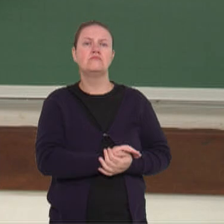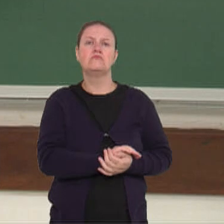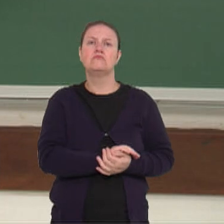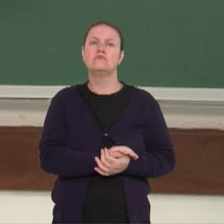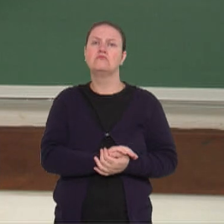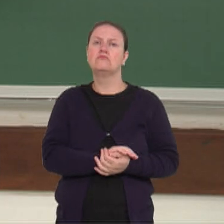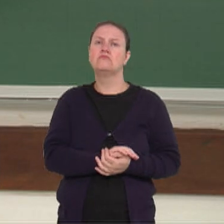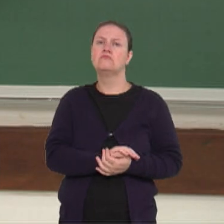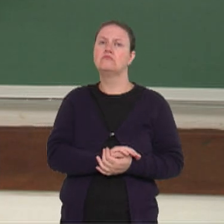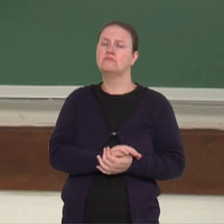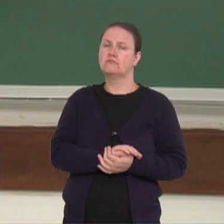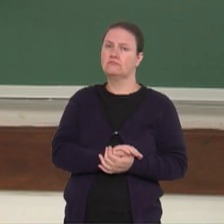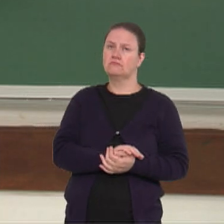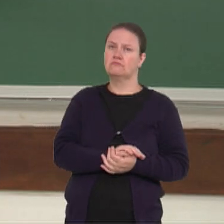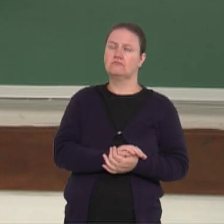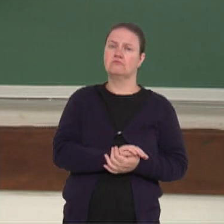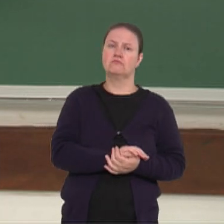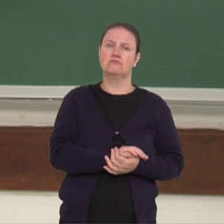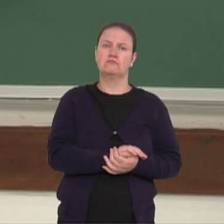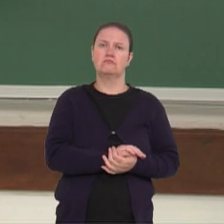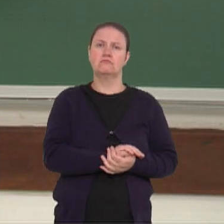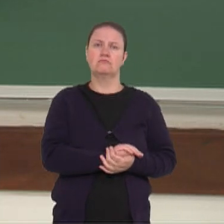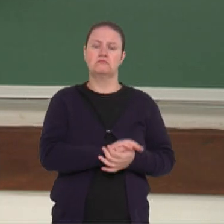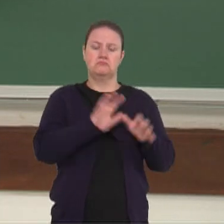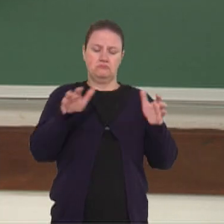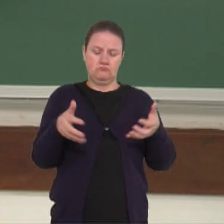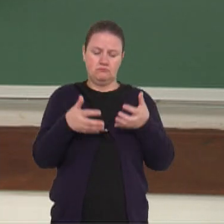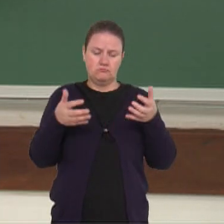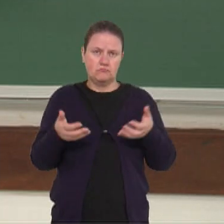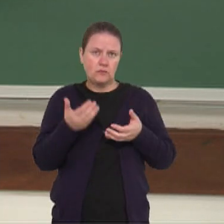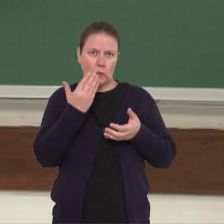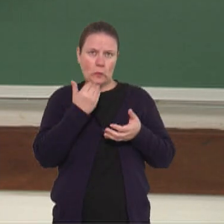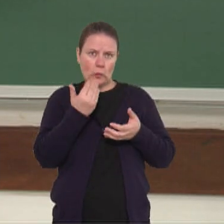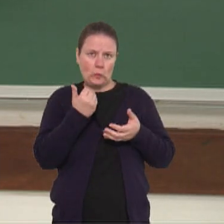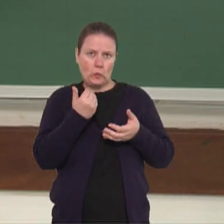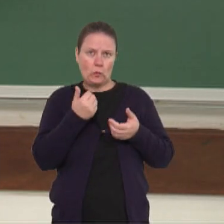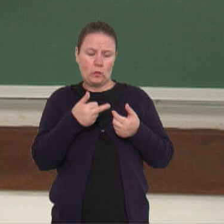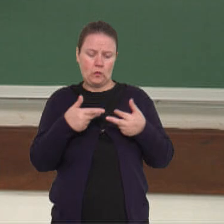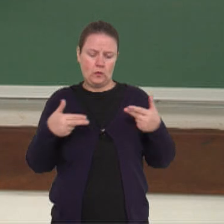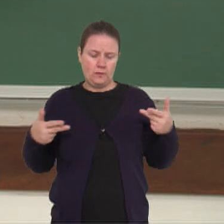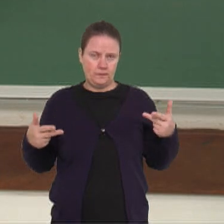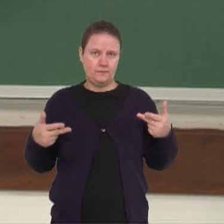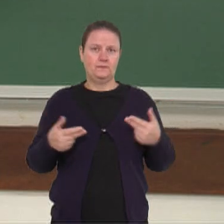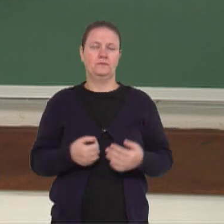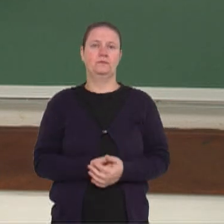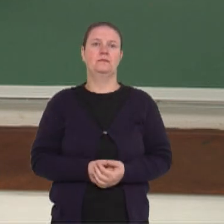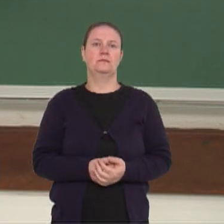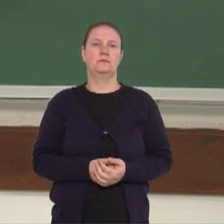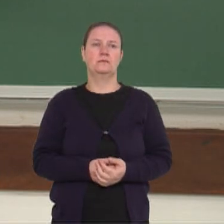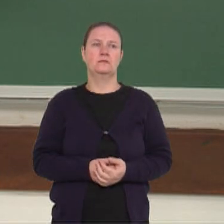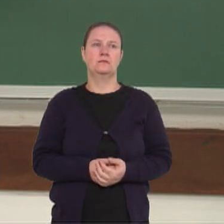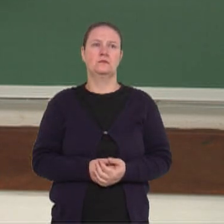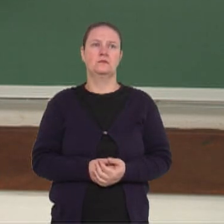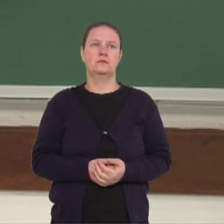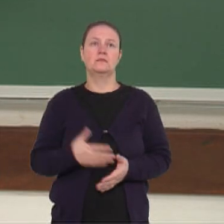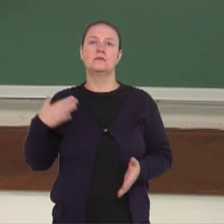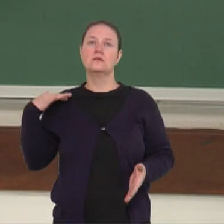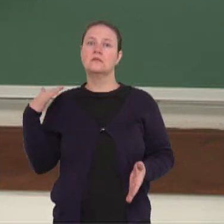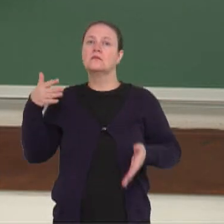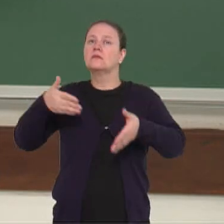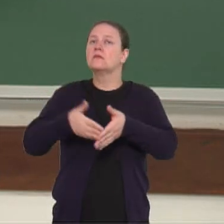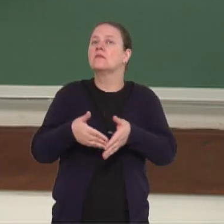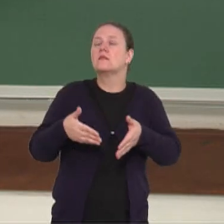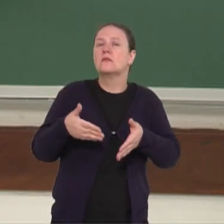a vegetable, que é um vegetal. Que ele era um vegetal, né? Until, até,